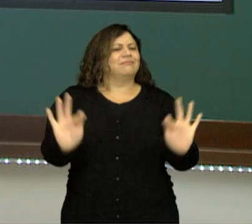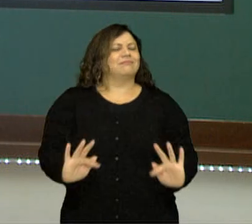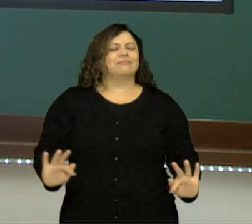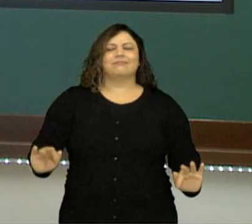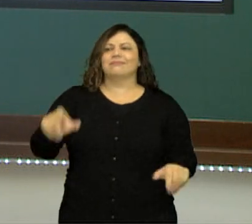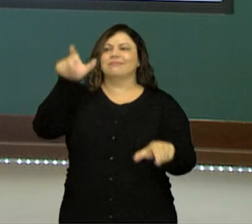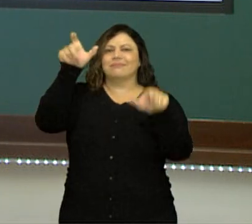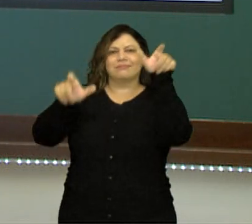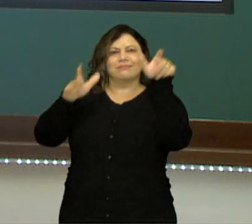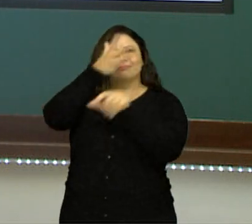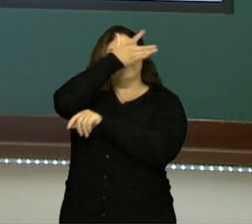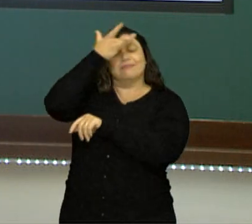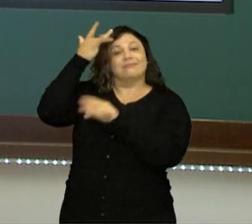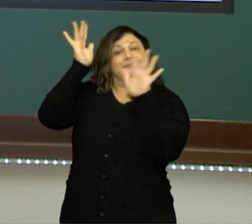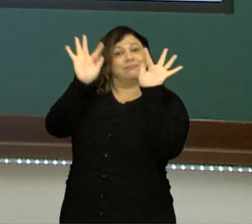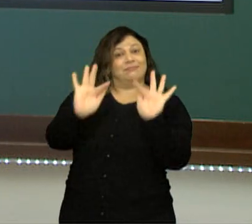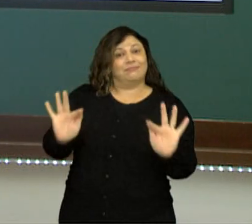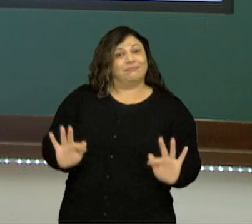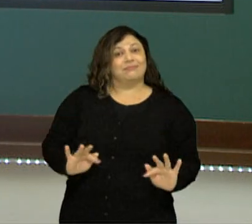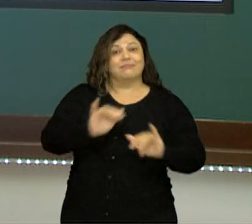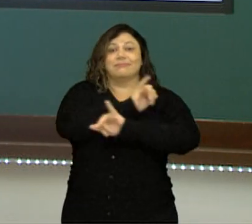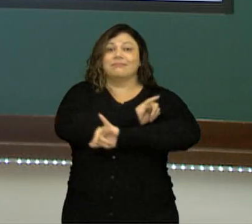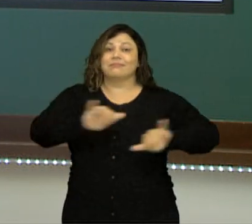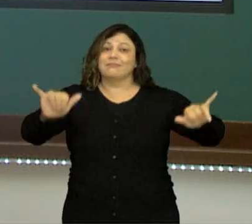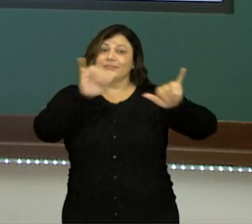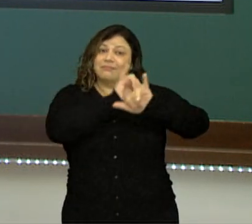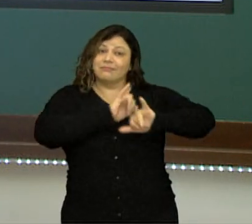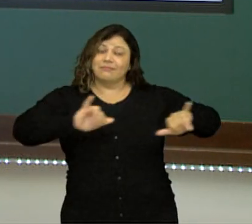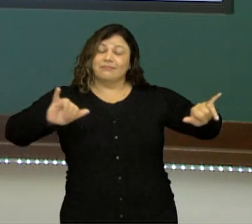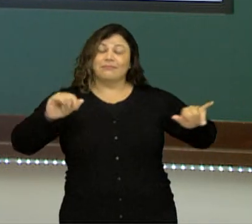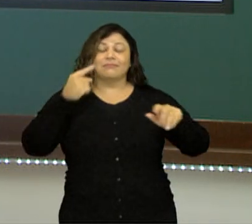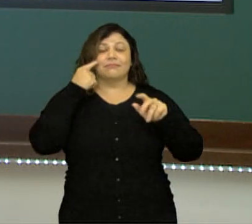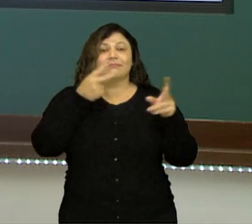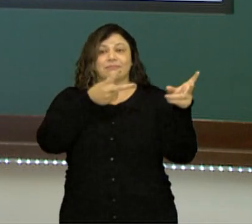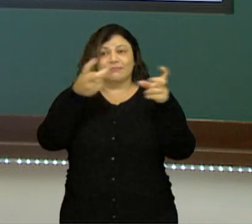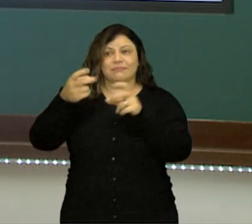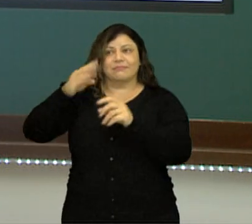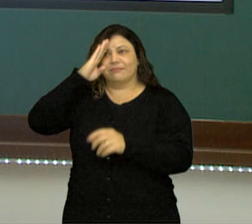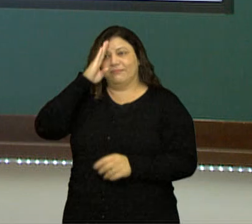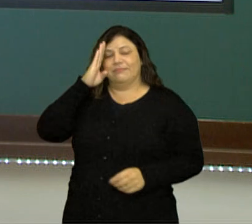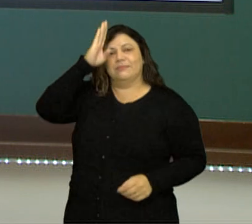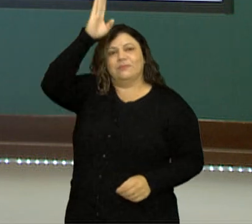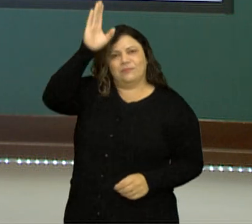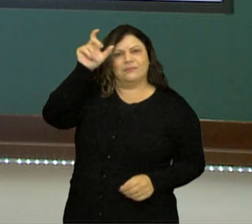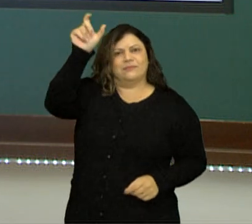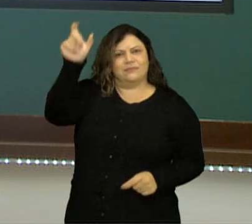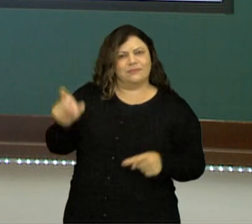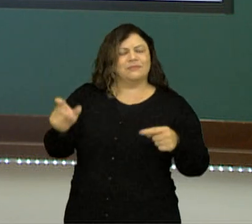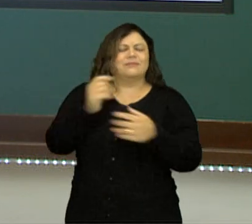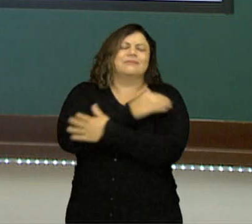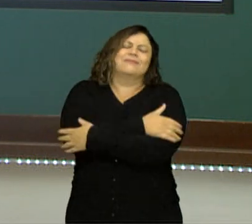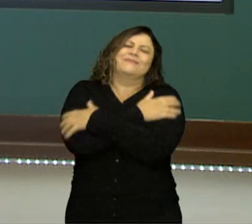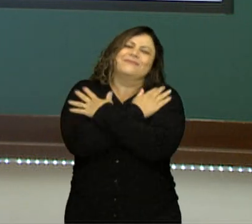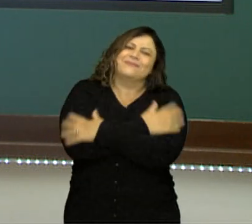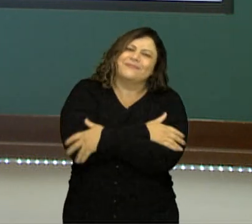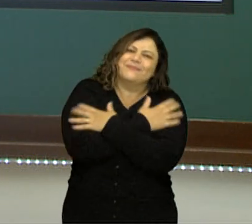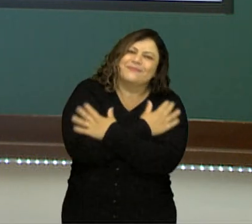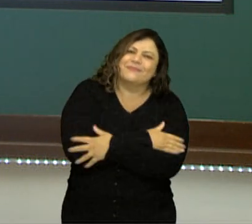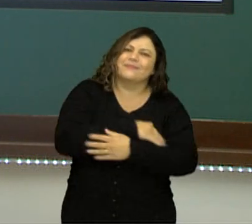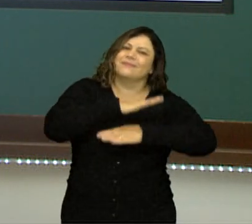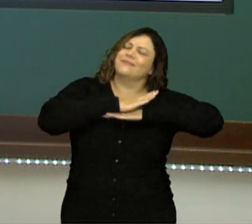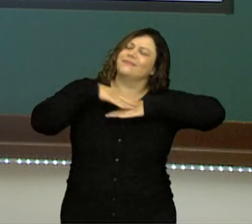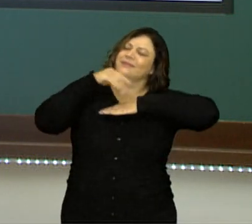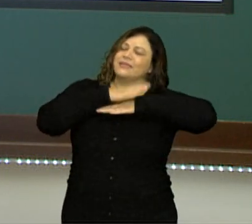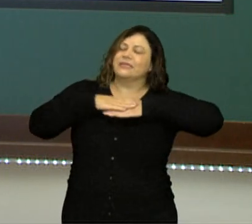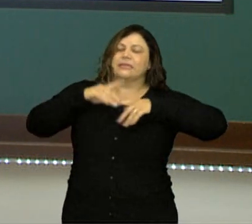muito felizes. A propaganda mostra o Stalin em destaque no meio das crianças abraçando-as. Essa imagem